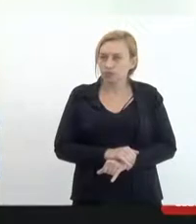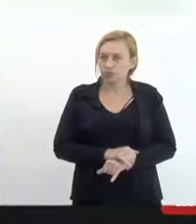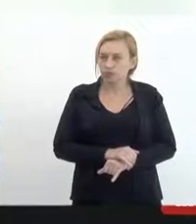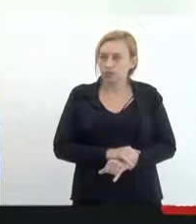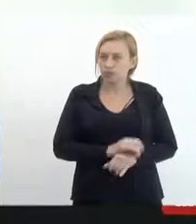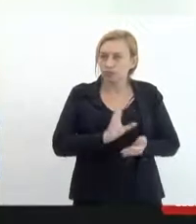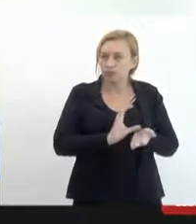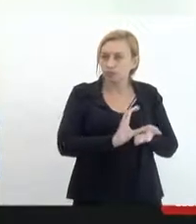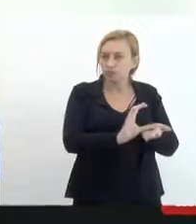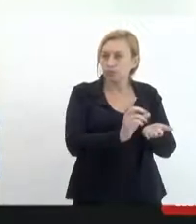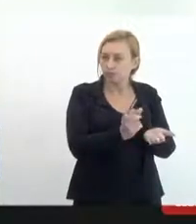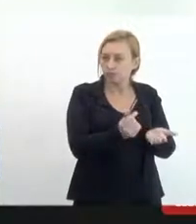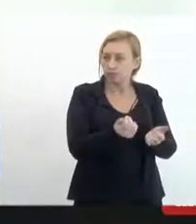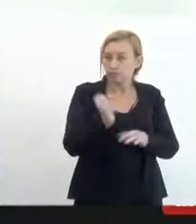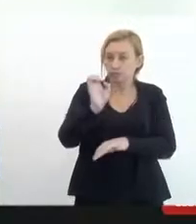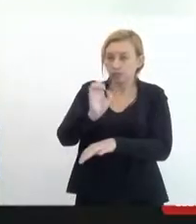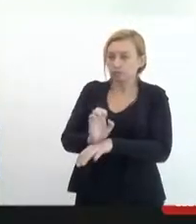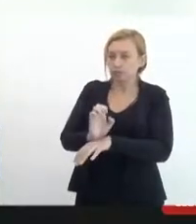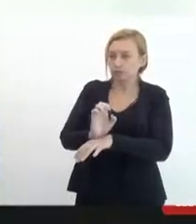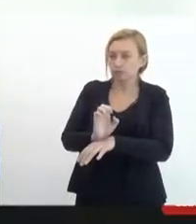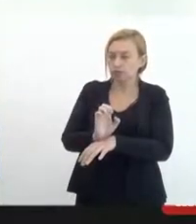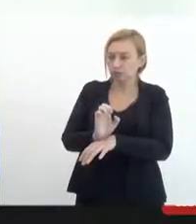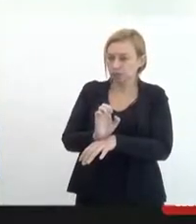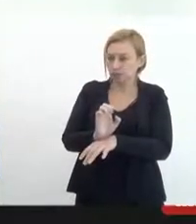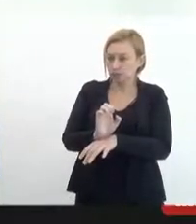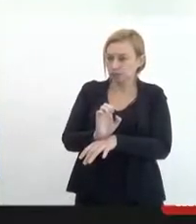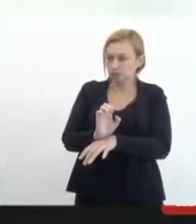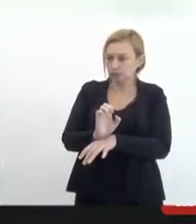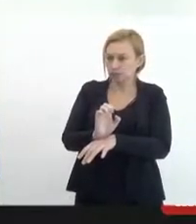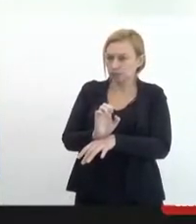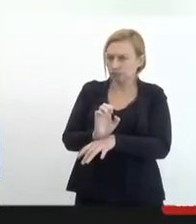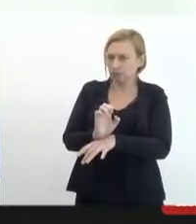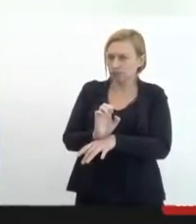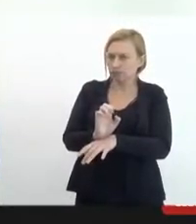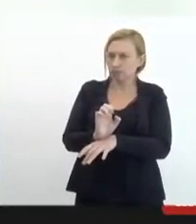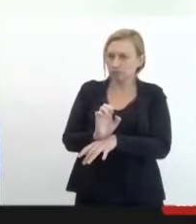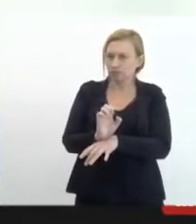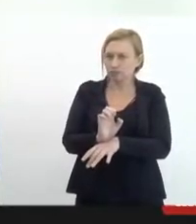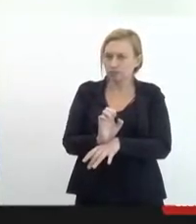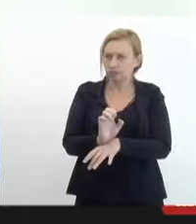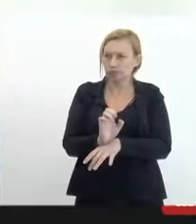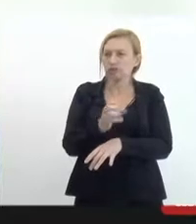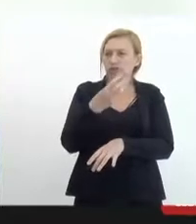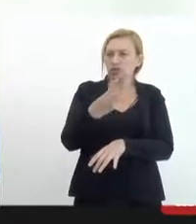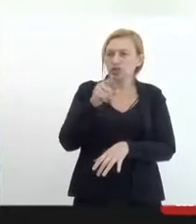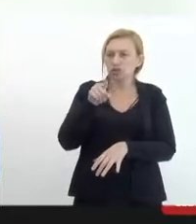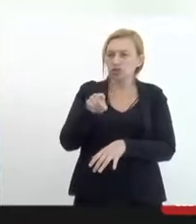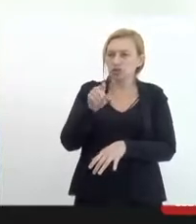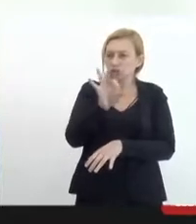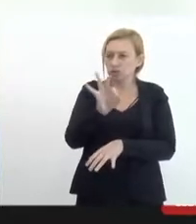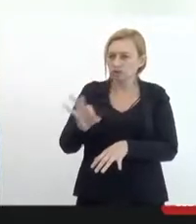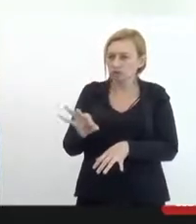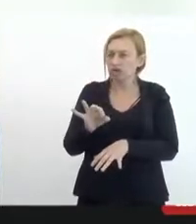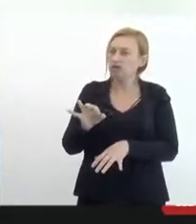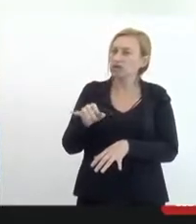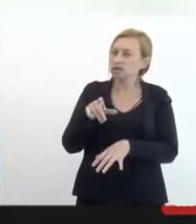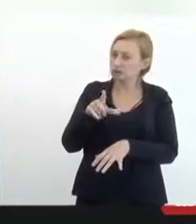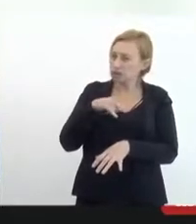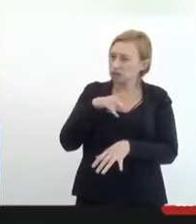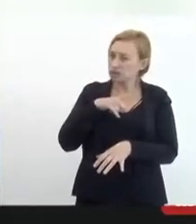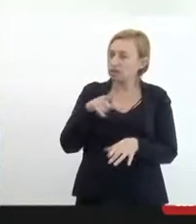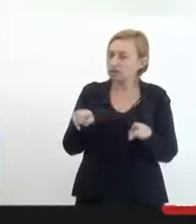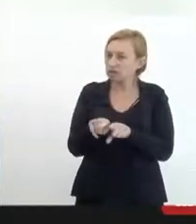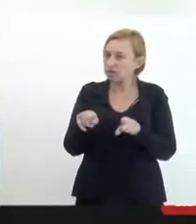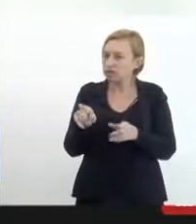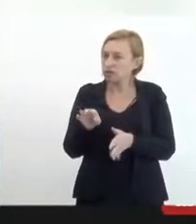benefício fiscal de redução de alíquota de 3 pontos percentuais, que ela também iria